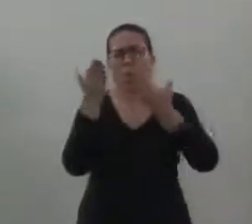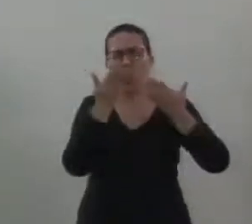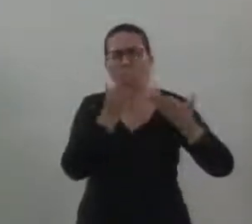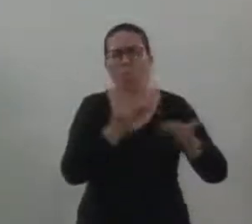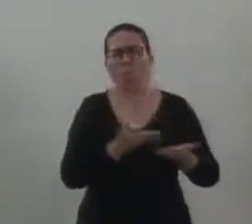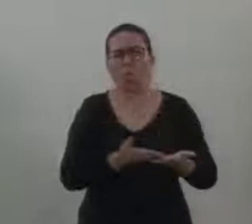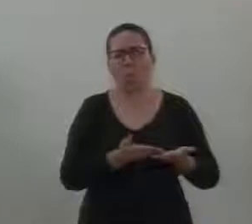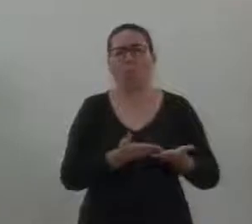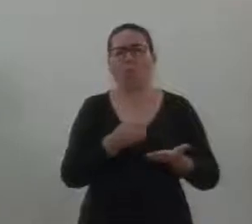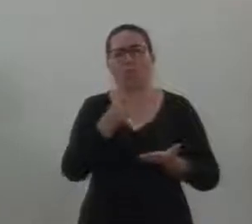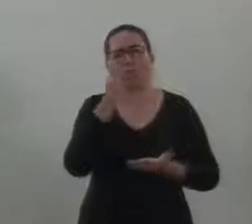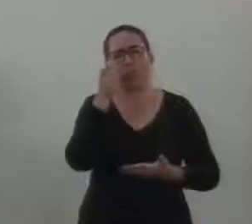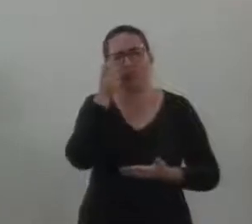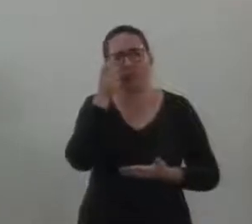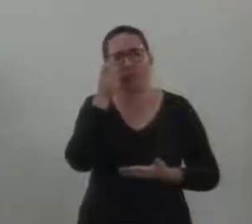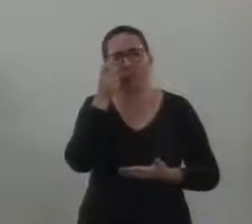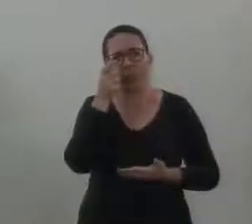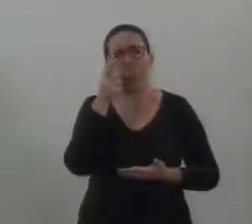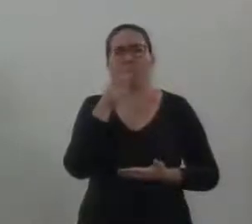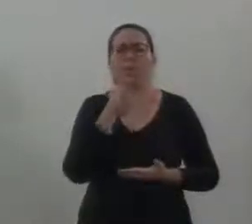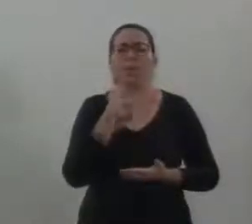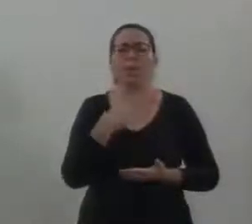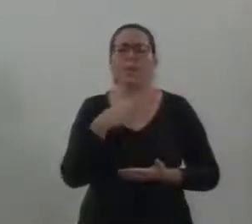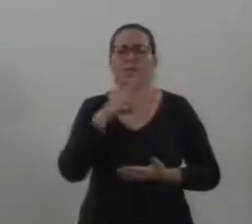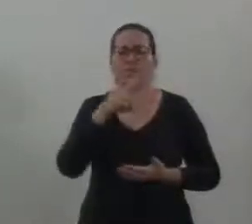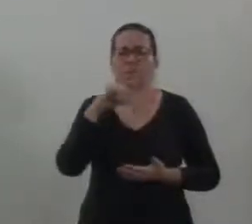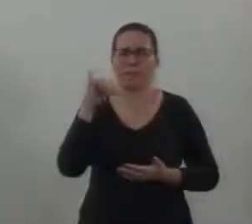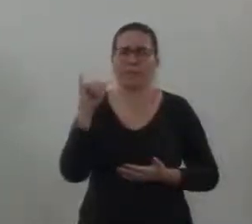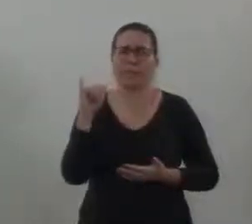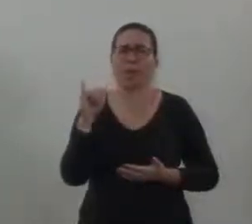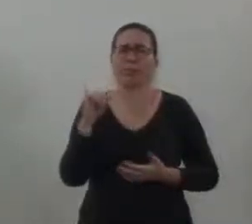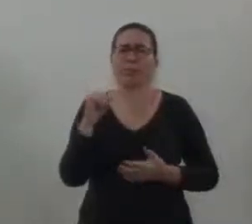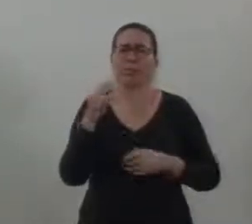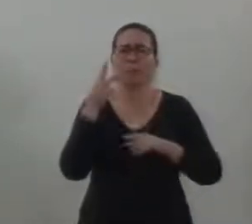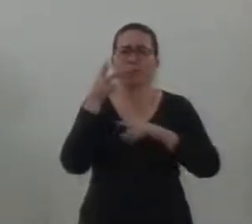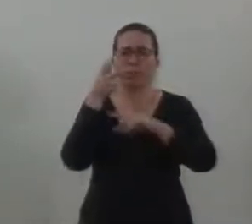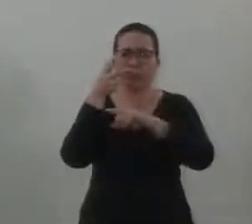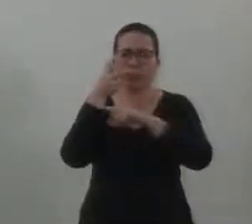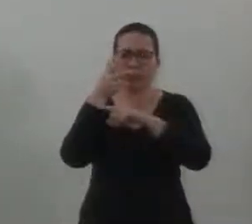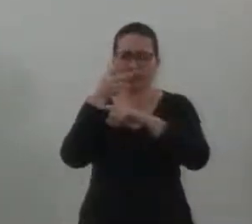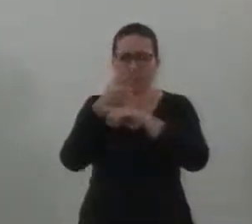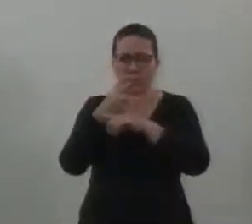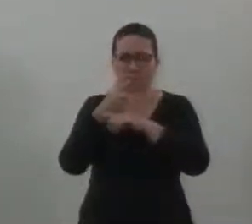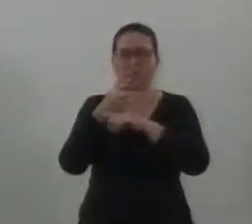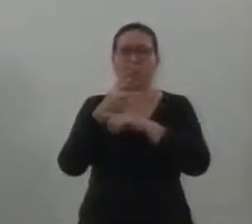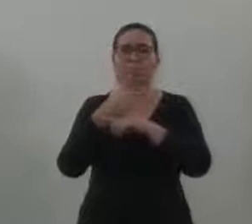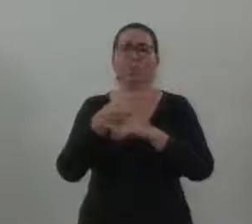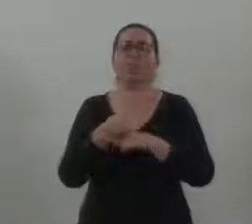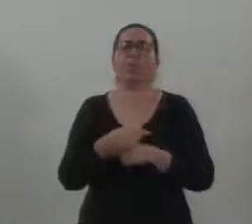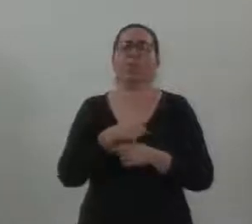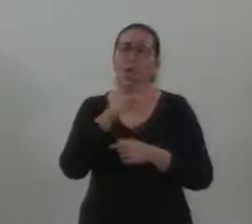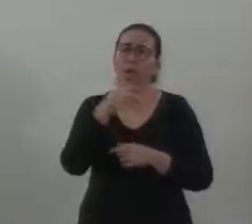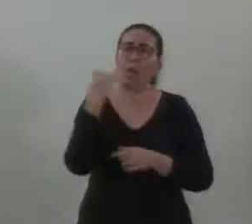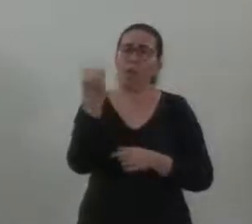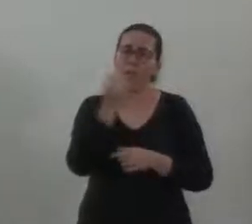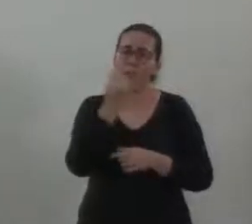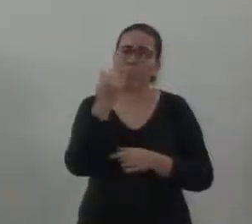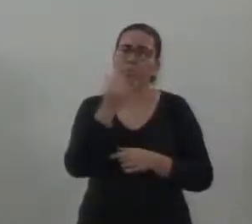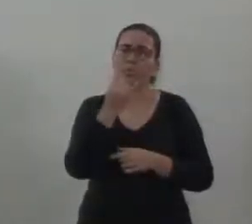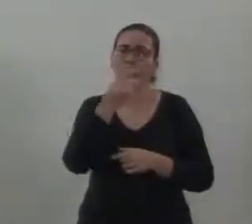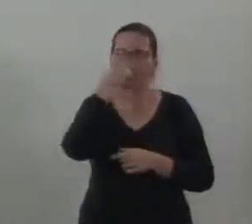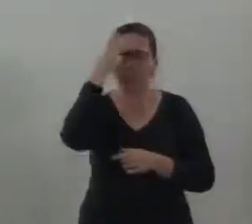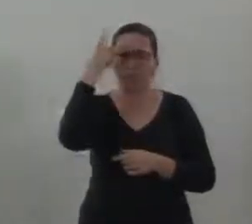para, né, participar, serem ouvintes. A gente vai fazer uma transmissão remota. Então, é importante a participação da